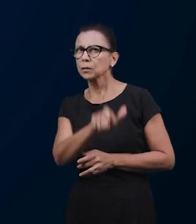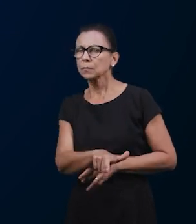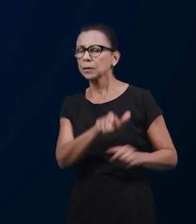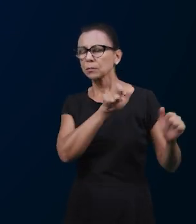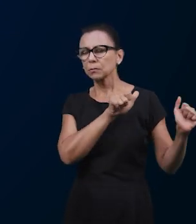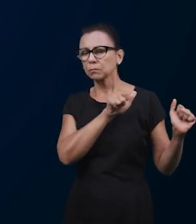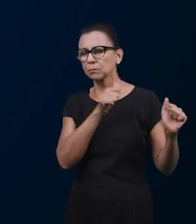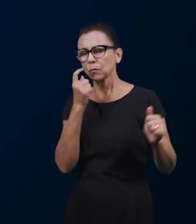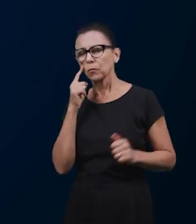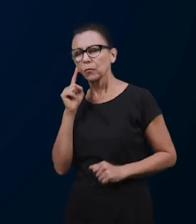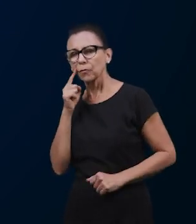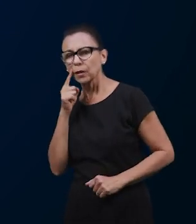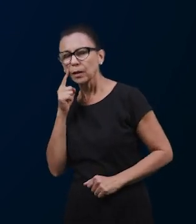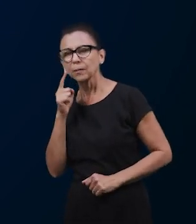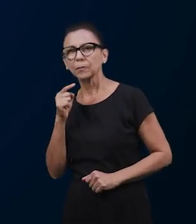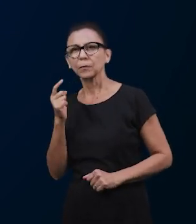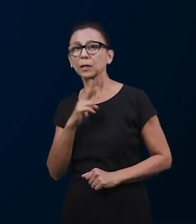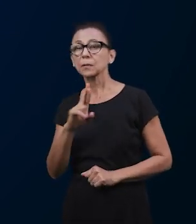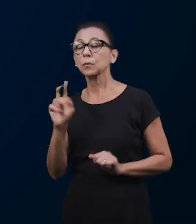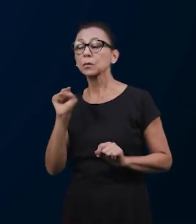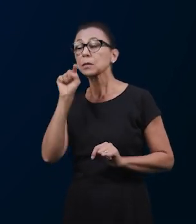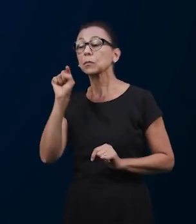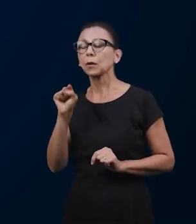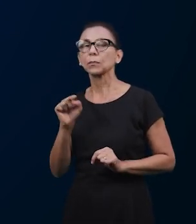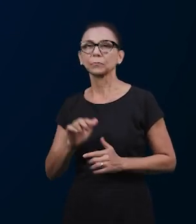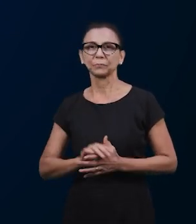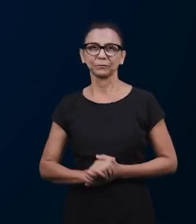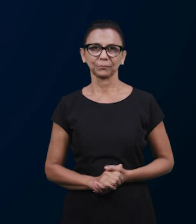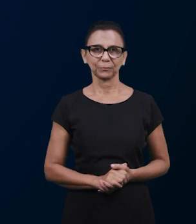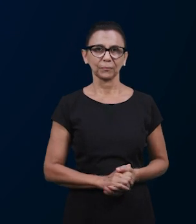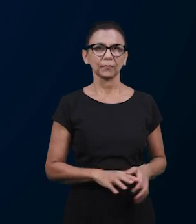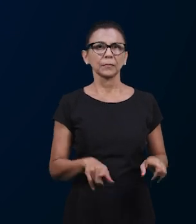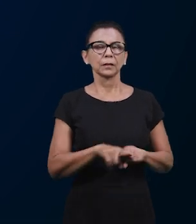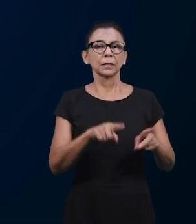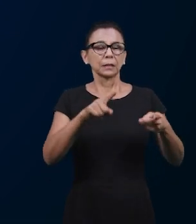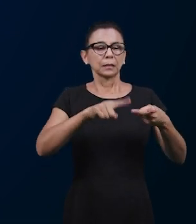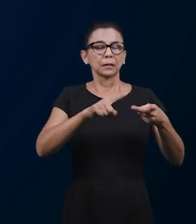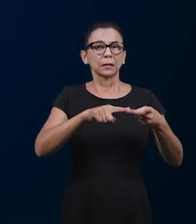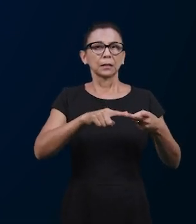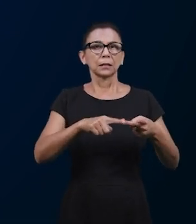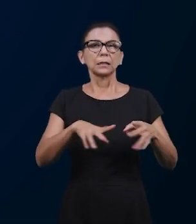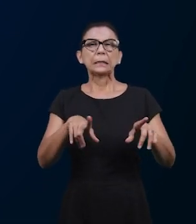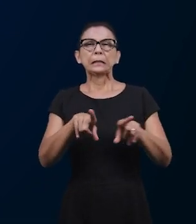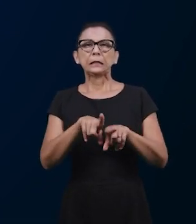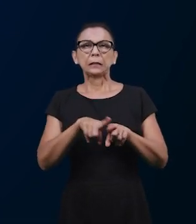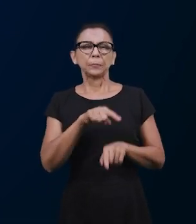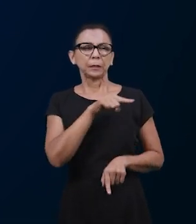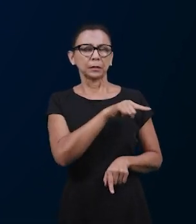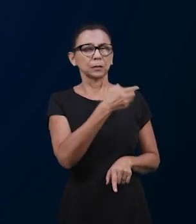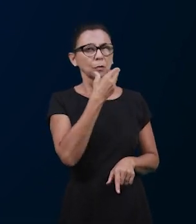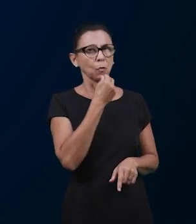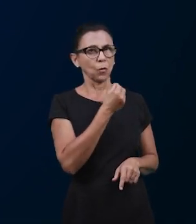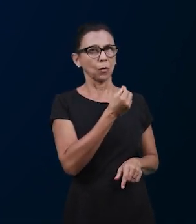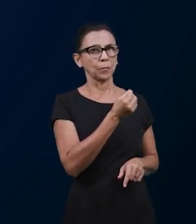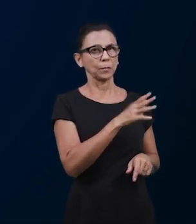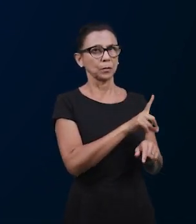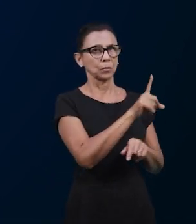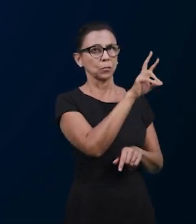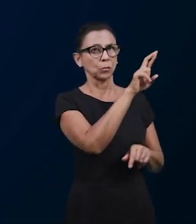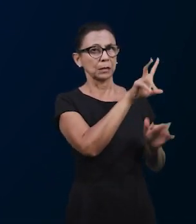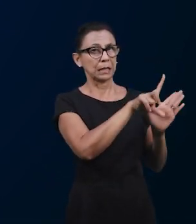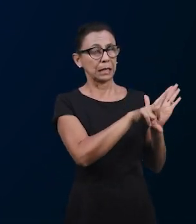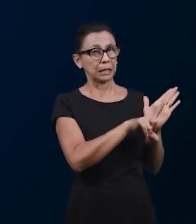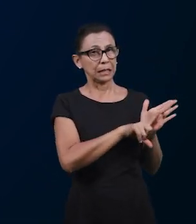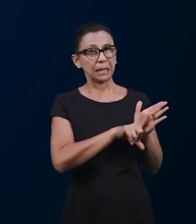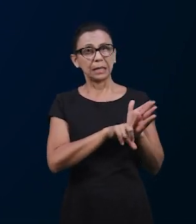naquela ocasião. Outra definição da intenção seria colocar Jesus em situação de perigo através de uma tentativa da distorção